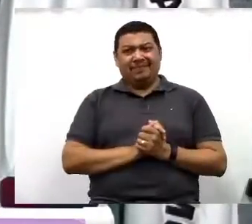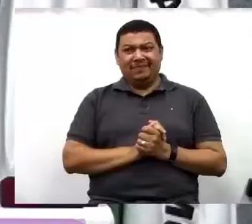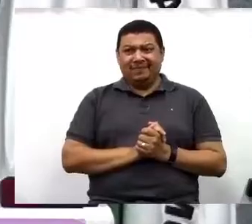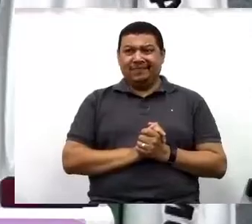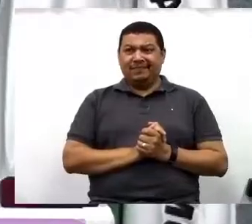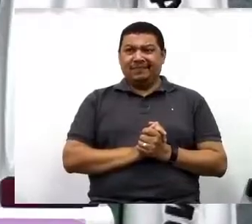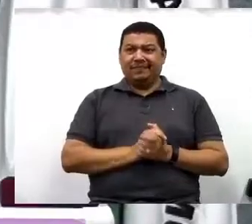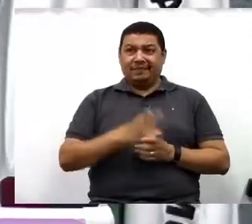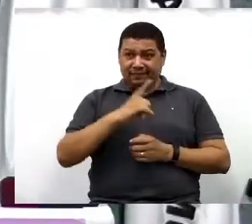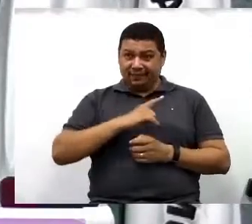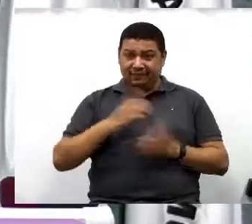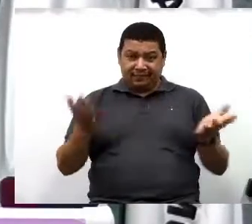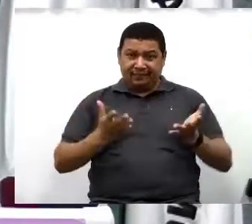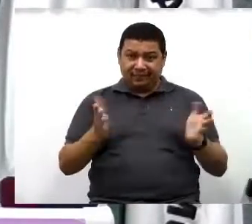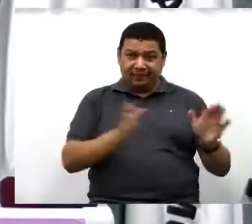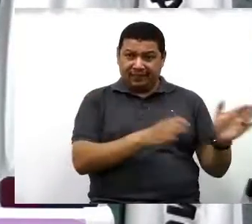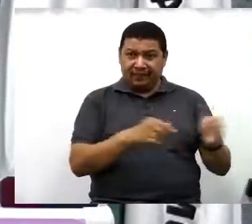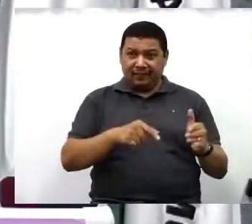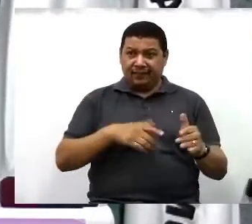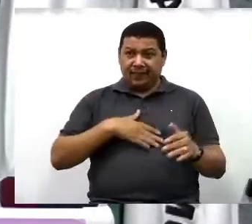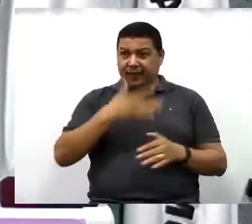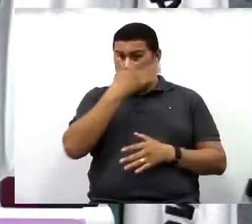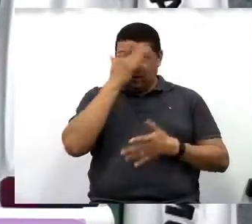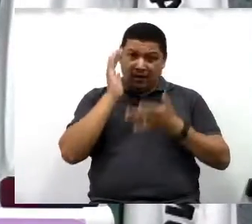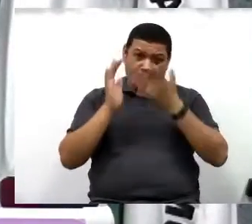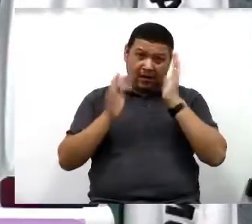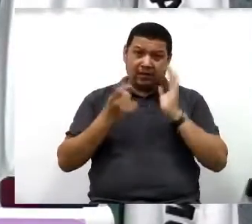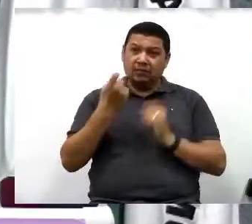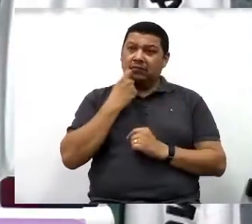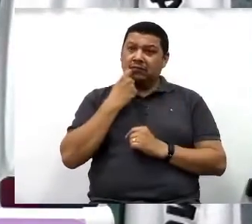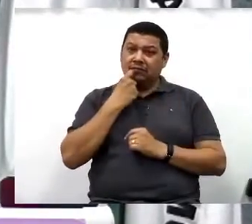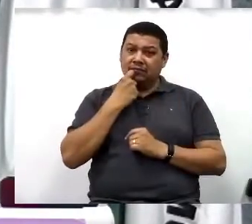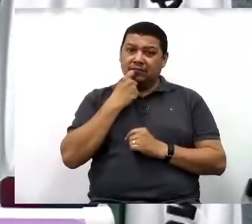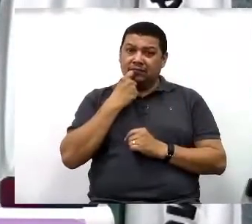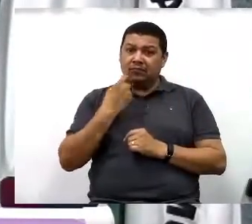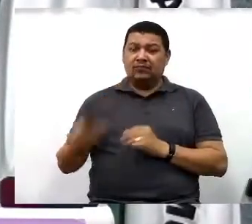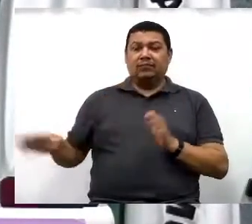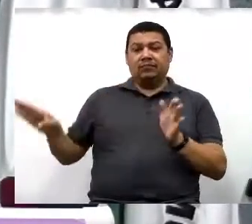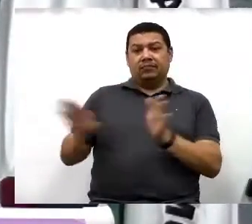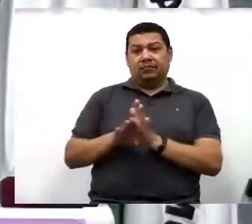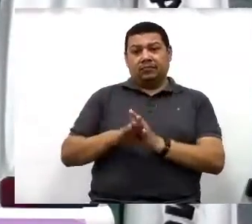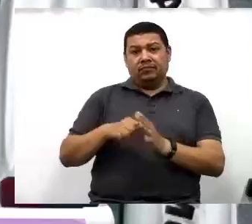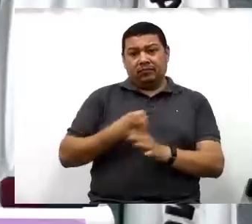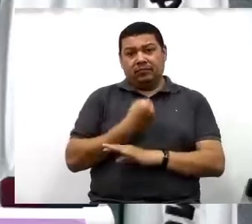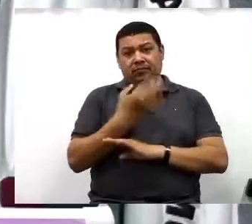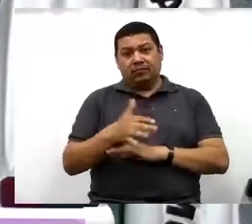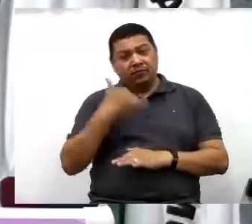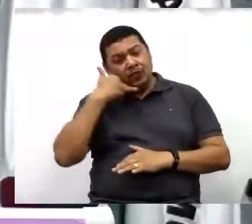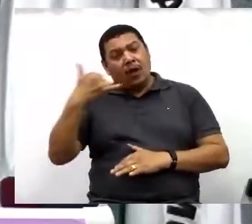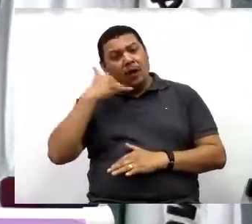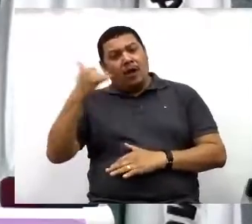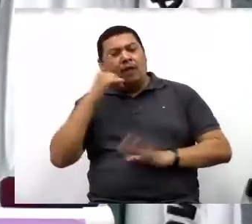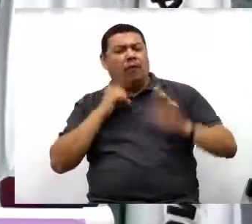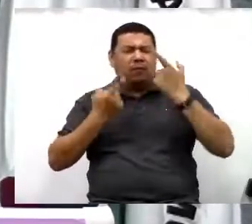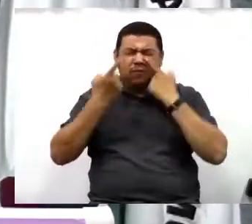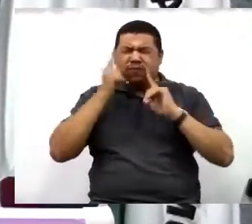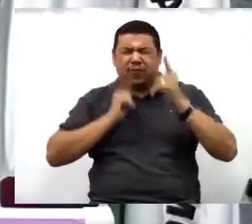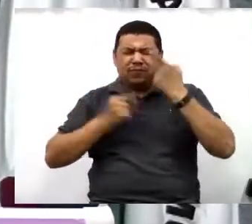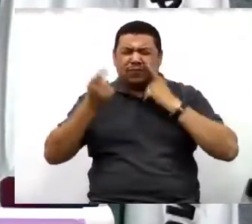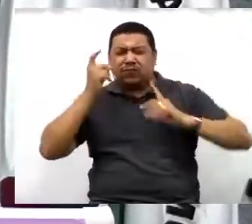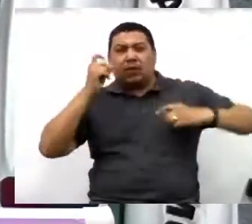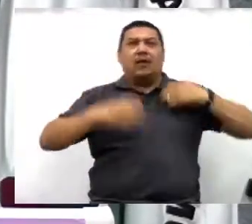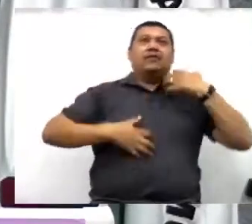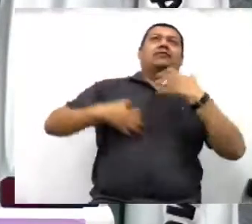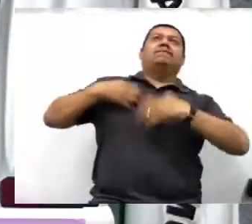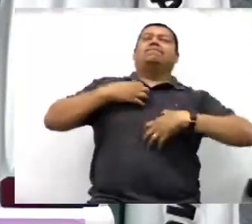Estamos vivendo em momento que pessoas chegaram sexta-feira de madrugada, ligando, chorando e falando: não